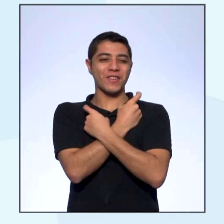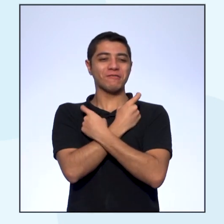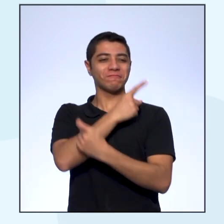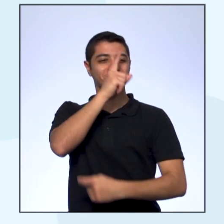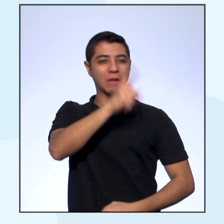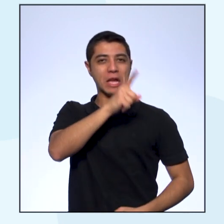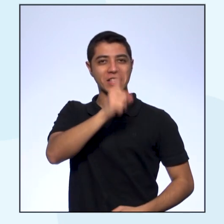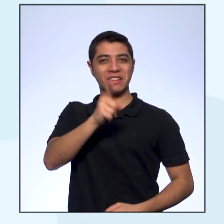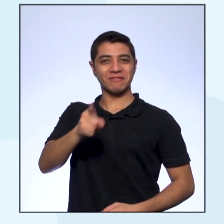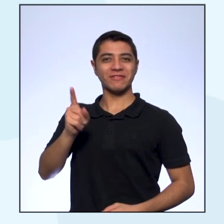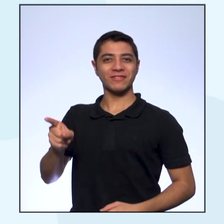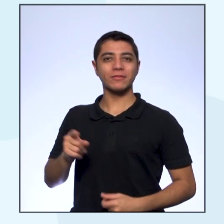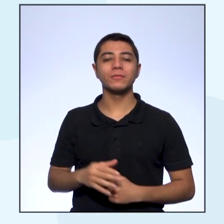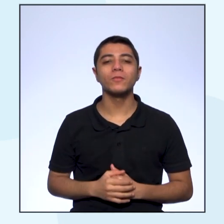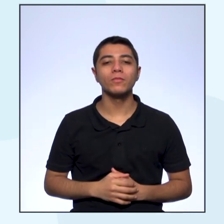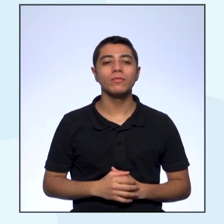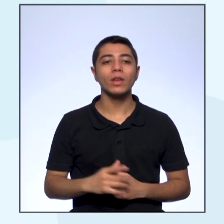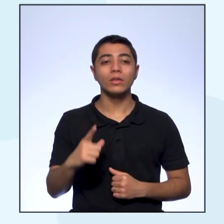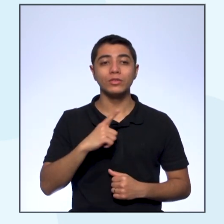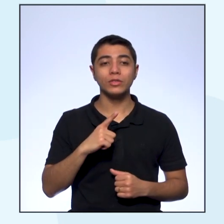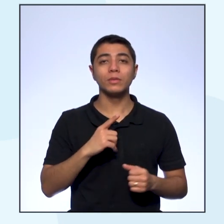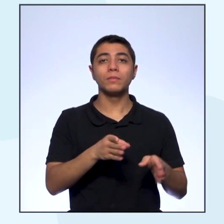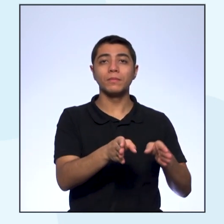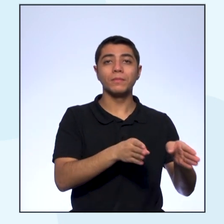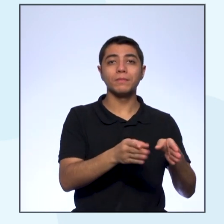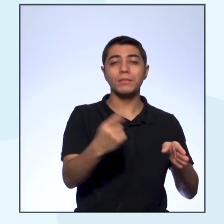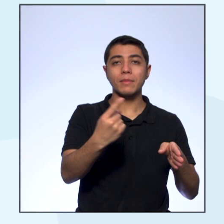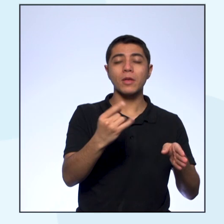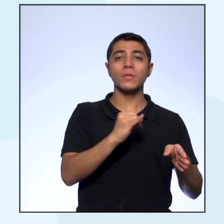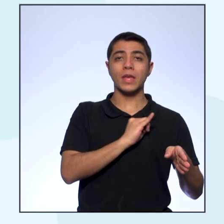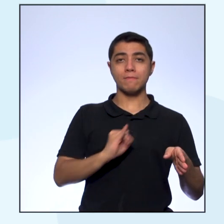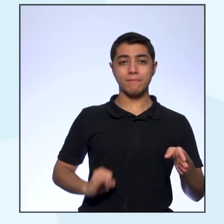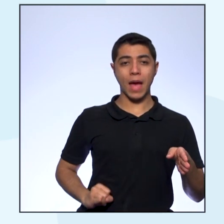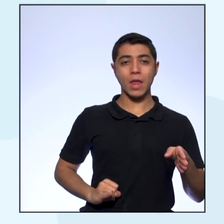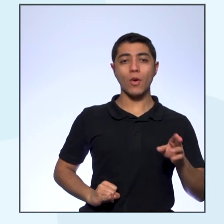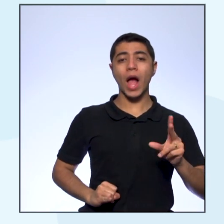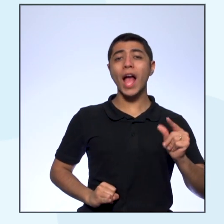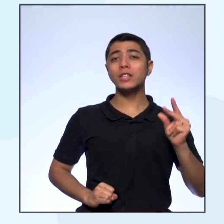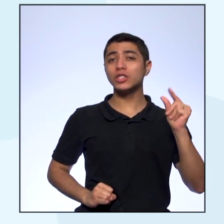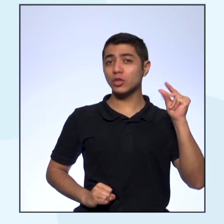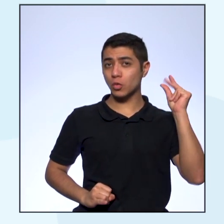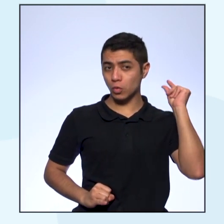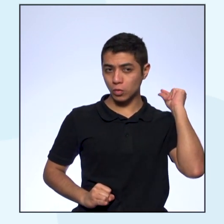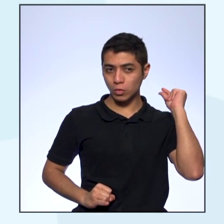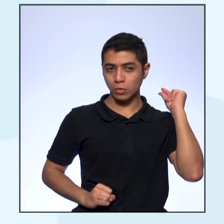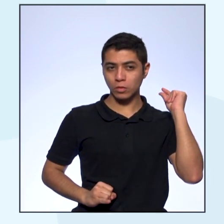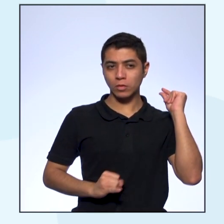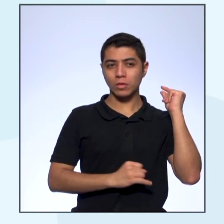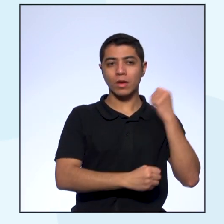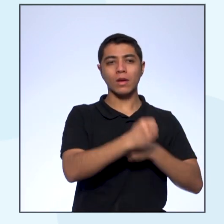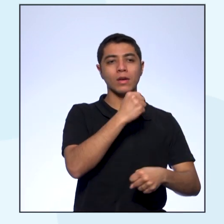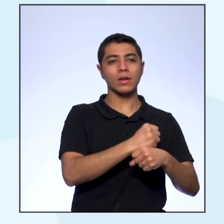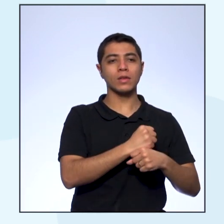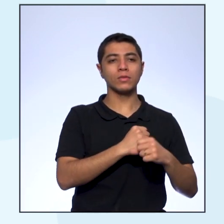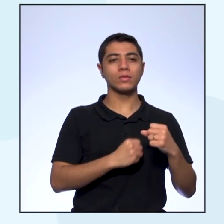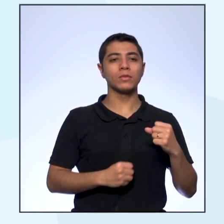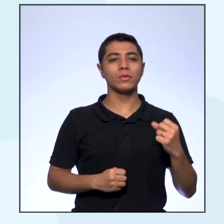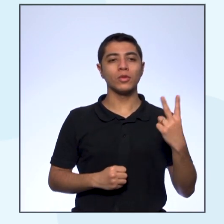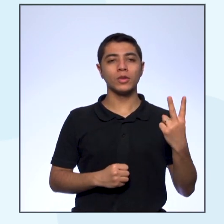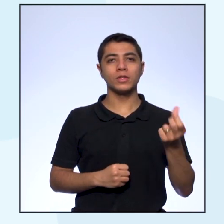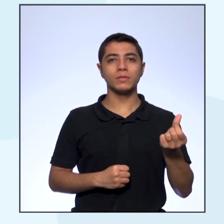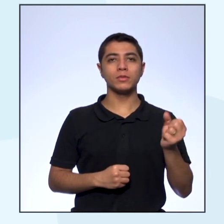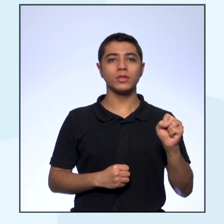vai de 2680 a 2180, e o Antigo Império é marcado pela estabilidade política, né? Vem aí na esteira